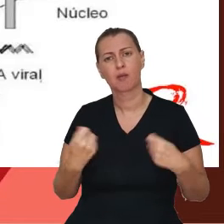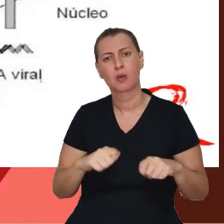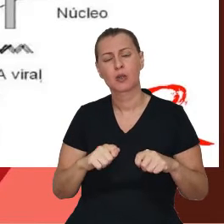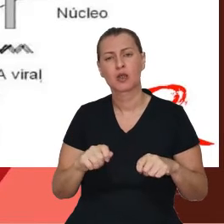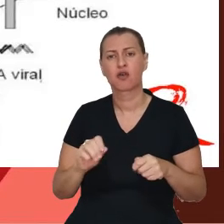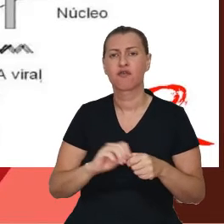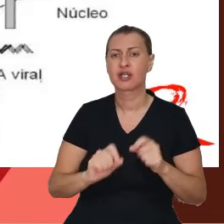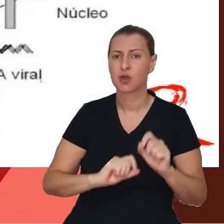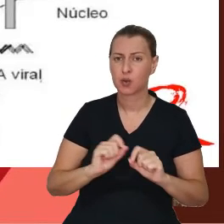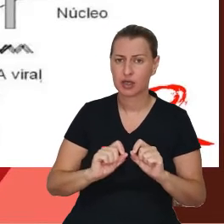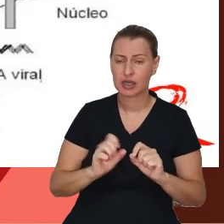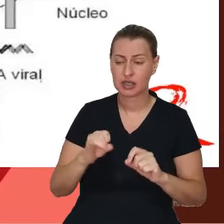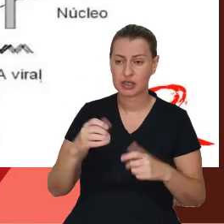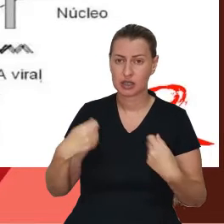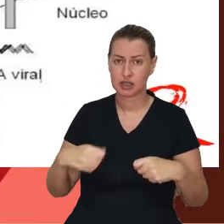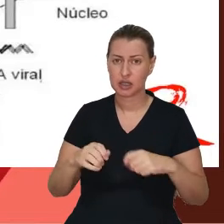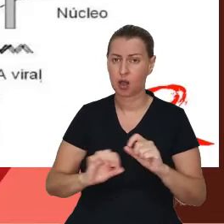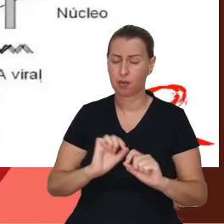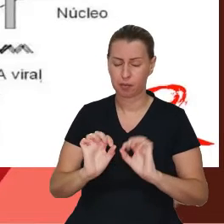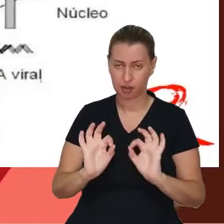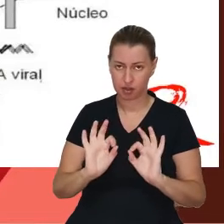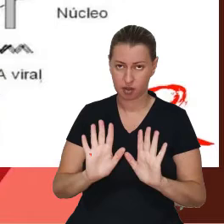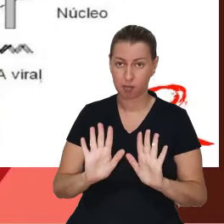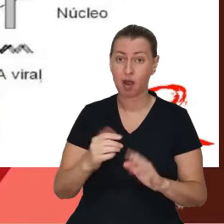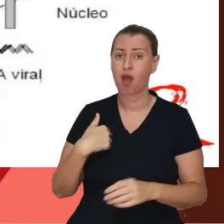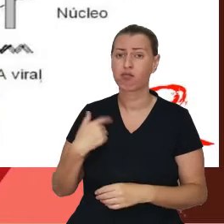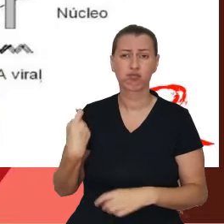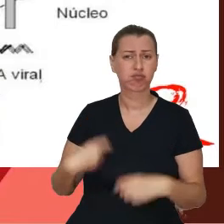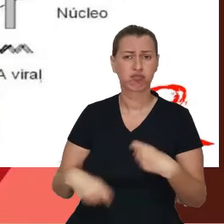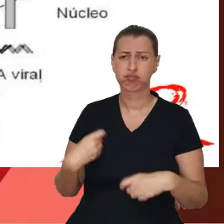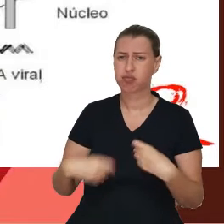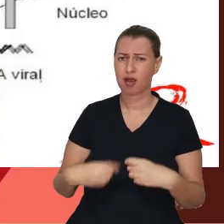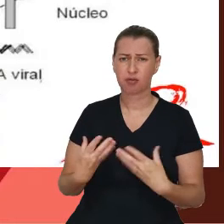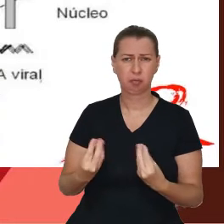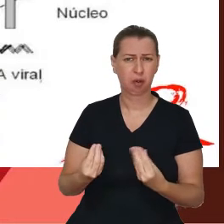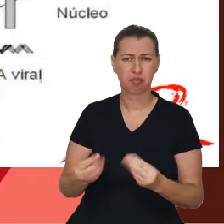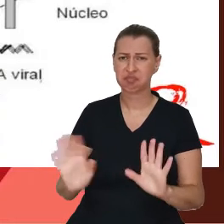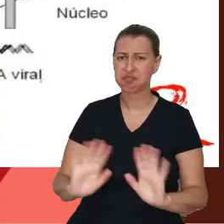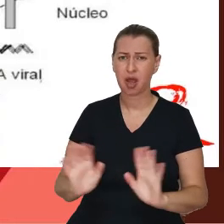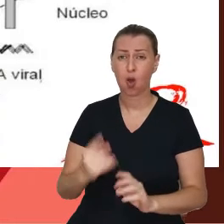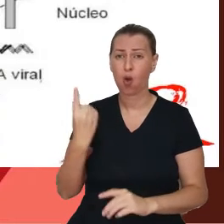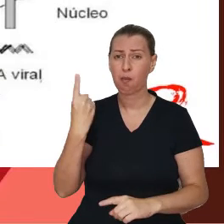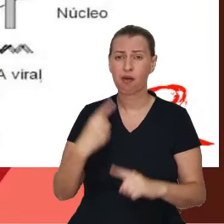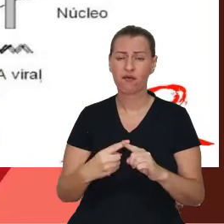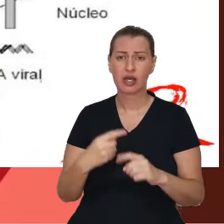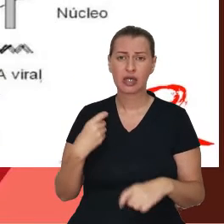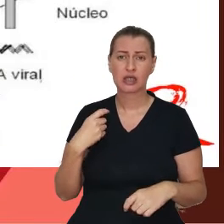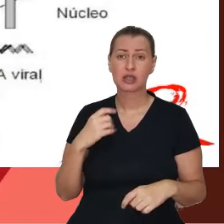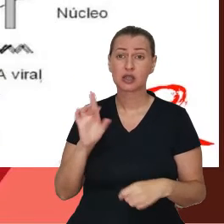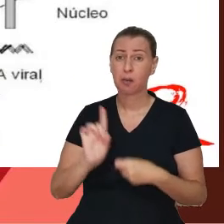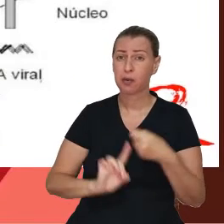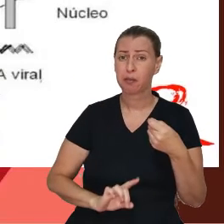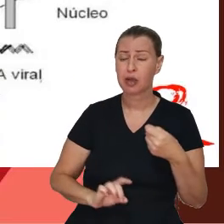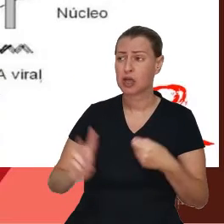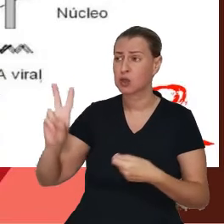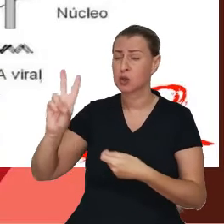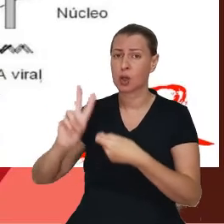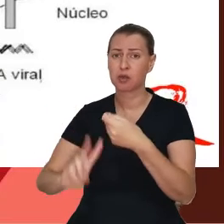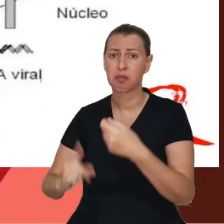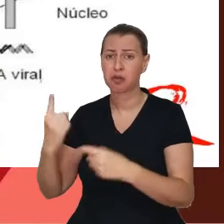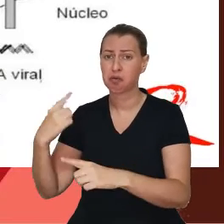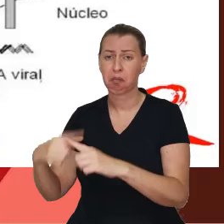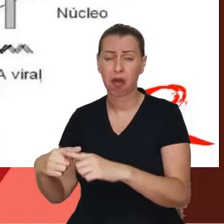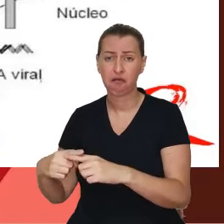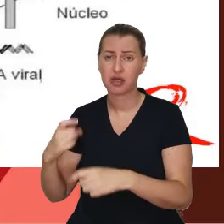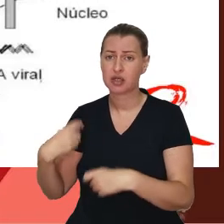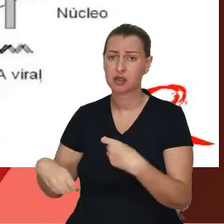fazer sob demanda. O que é isso? Eu não transo com tanta frequência, eu transo uma vez por mês, uma vez a cada 2 meses, então eu não quero